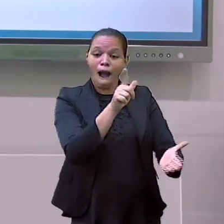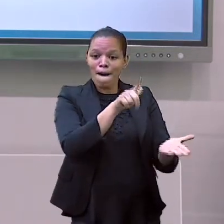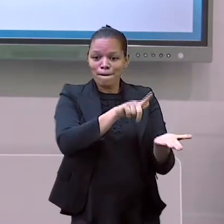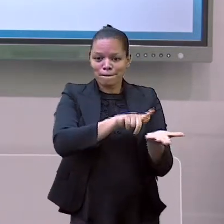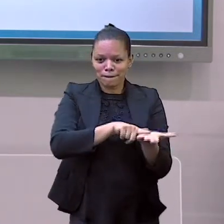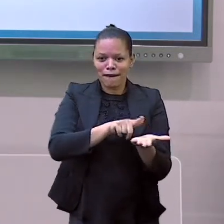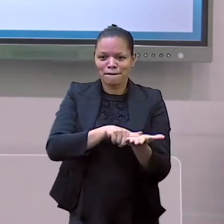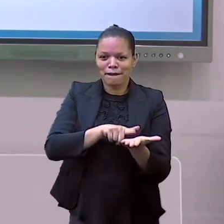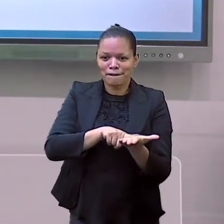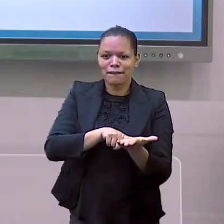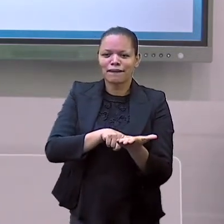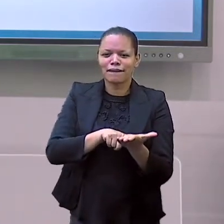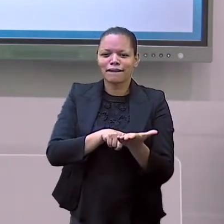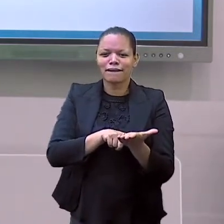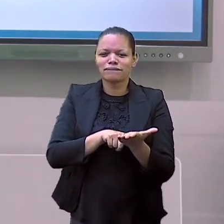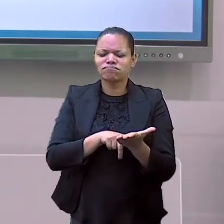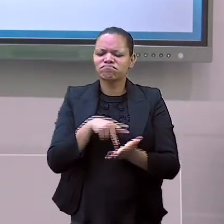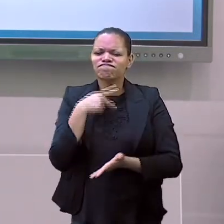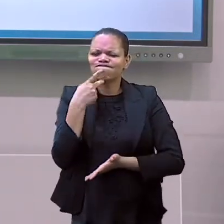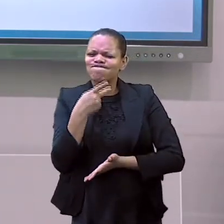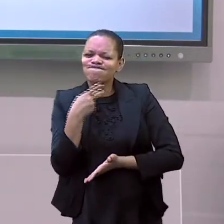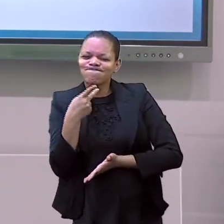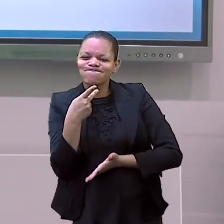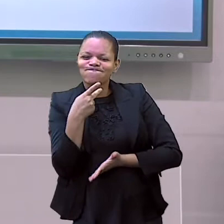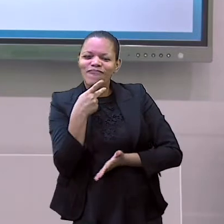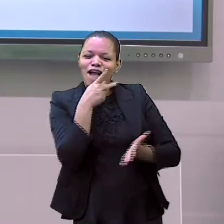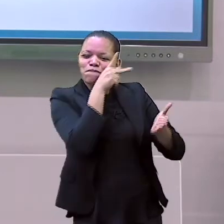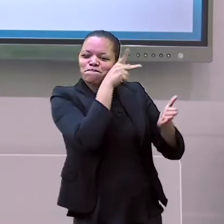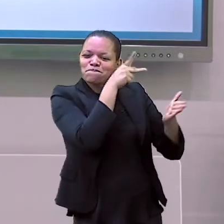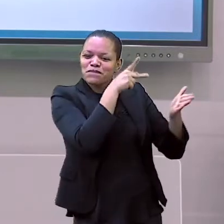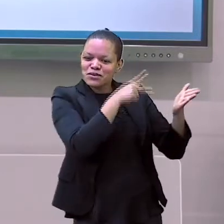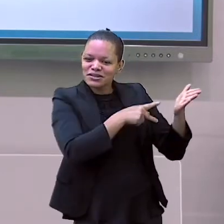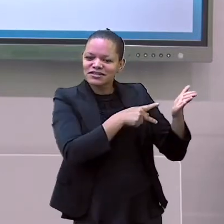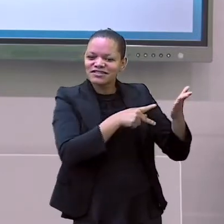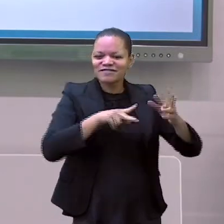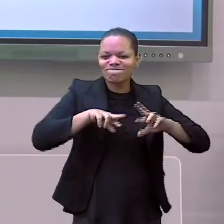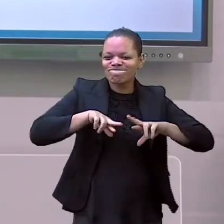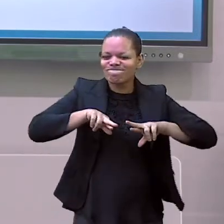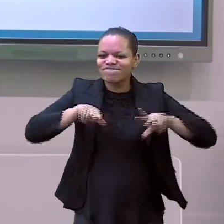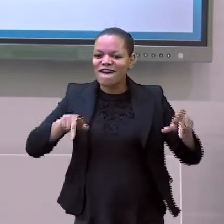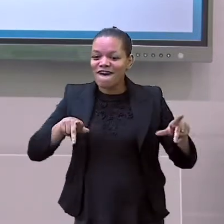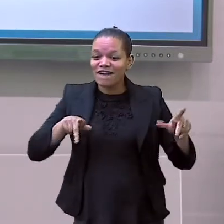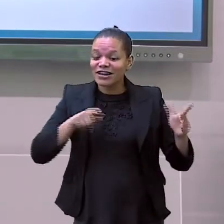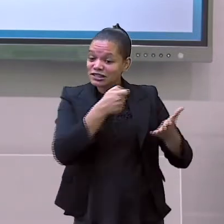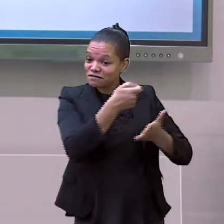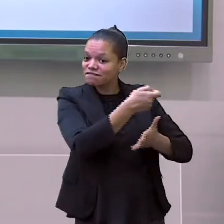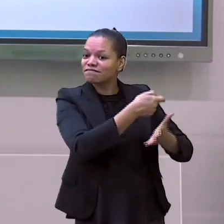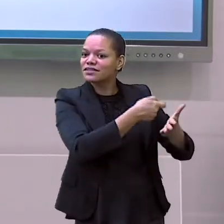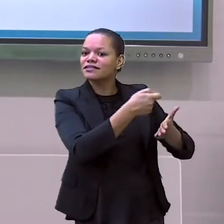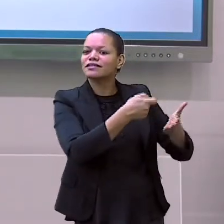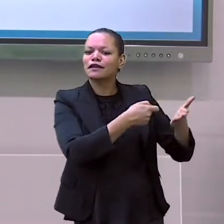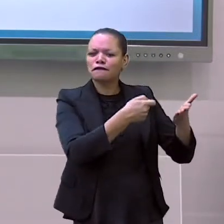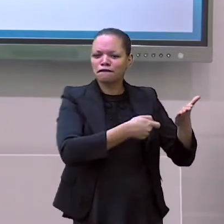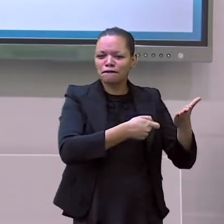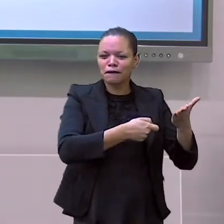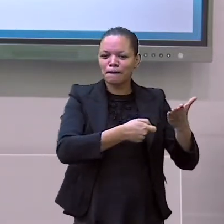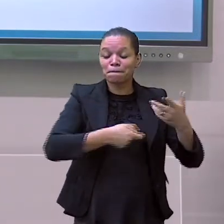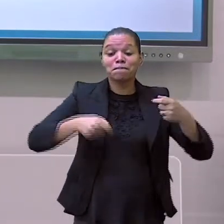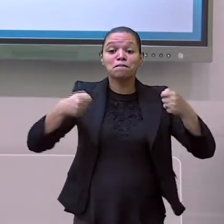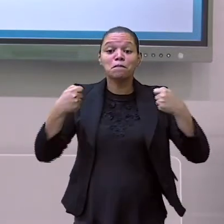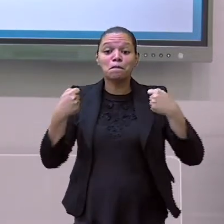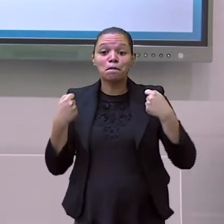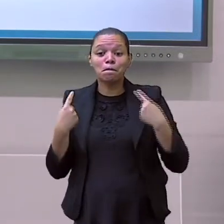uma poesia é uma coisa, agora escrever uma poesia requer uma outra